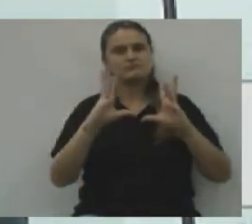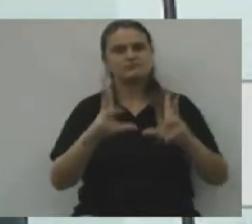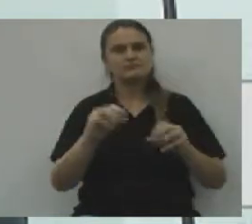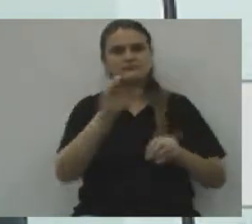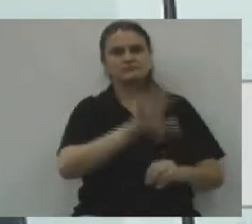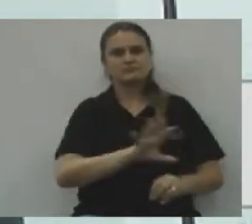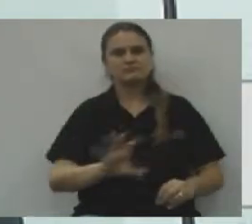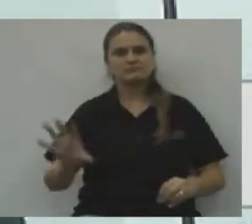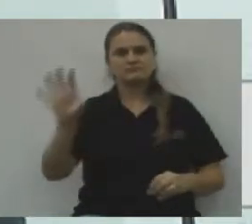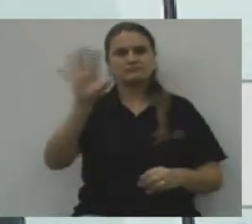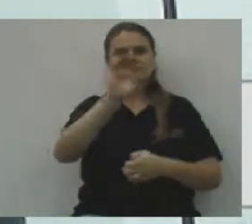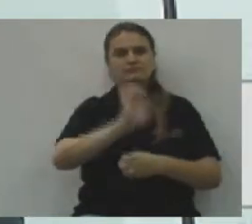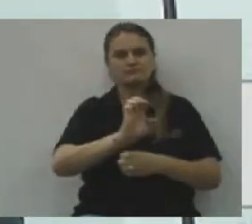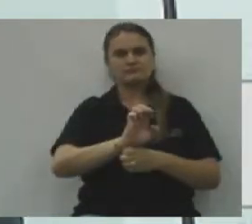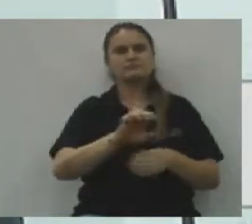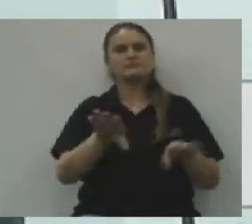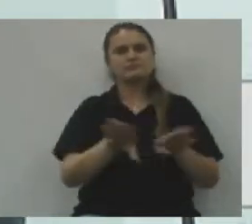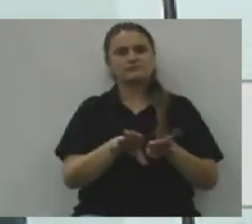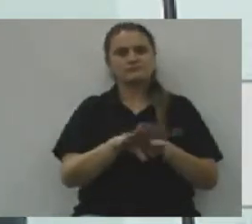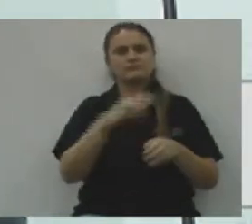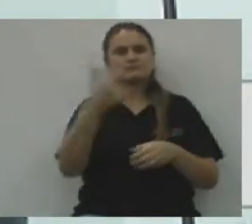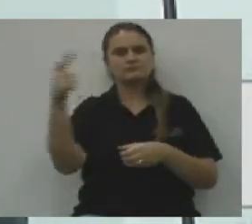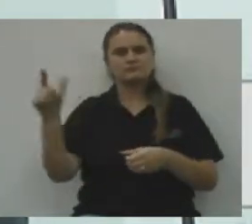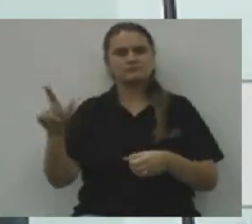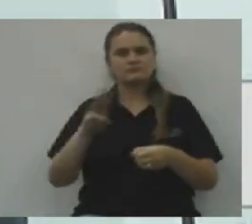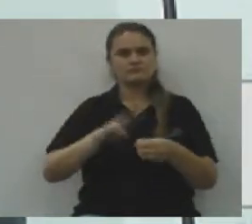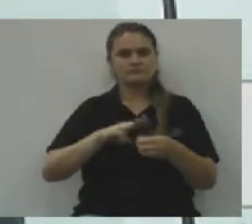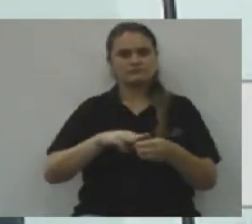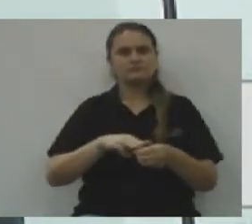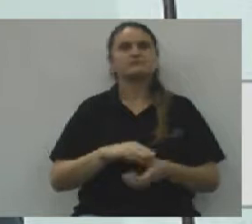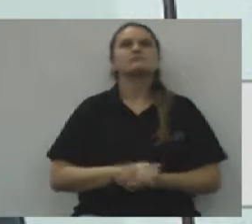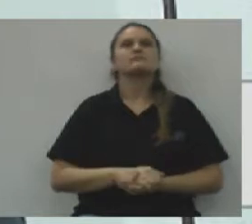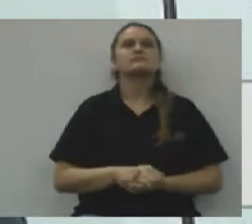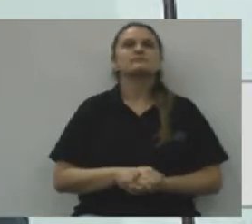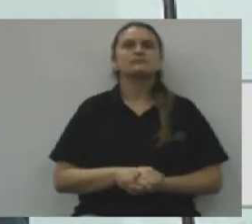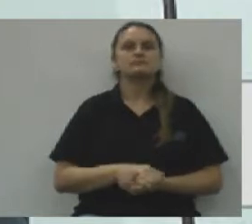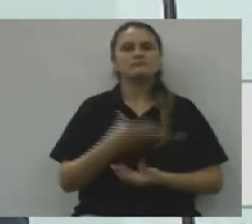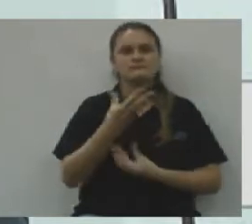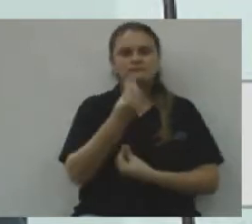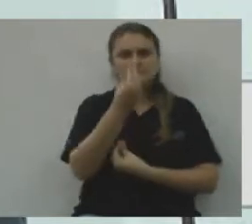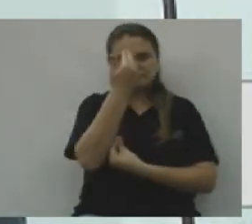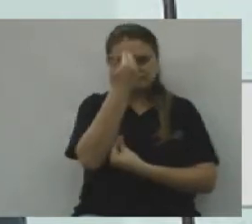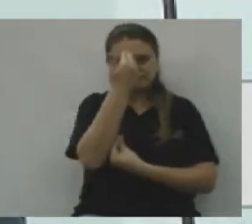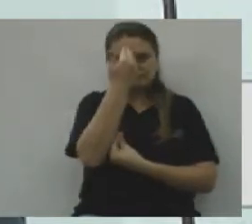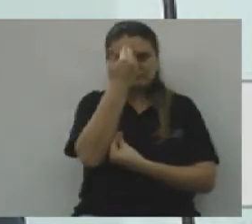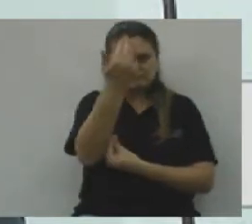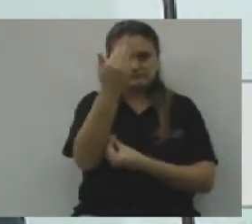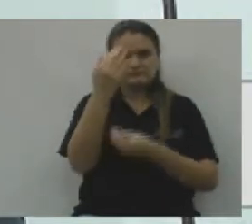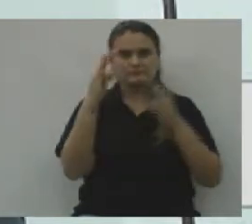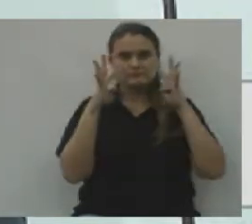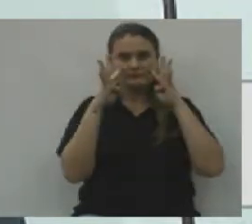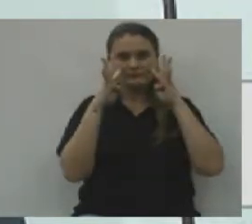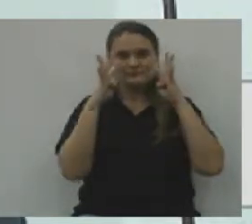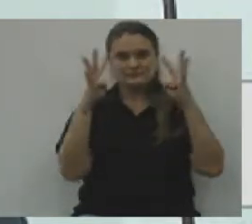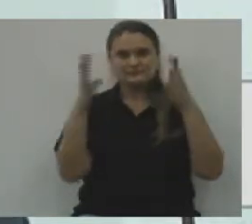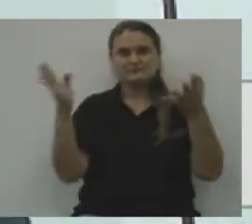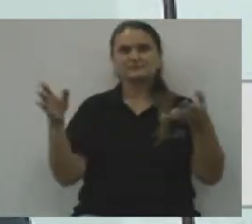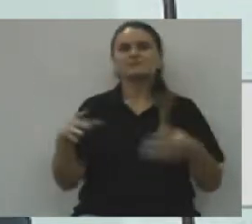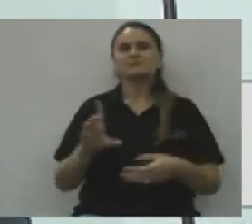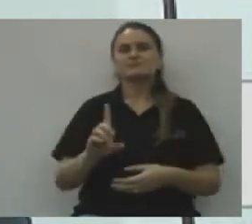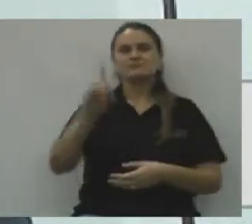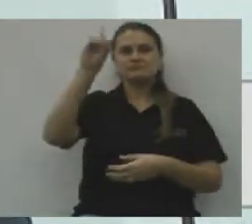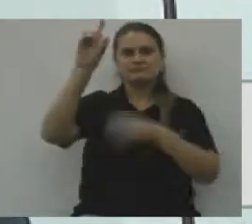nossa região e em benefício dos nossos queridos união vitorienses. Obrigado pela atenção de todos os senhores e que